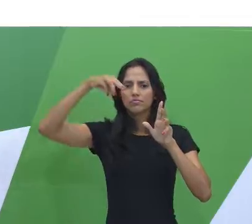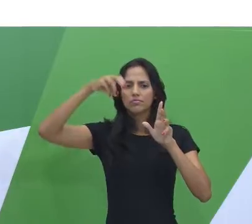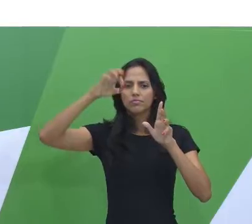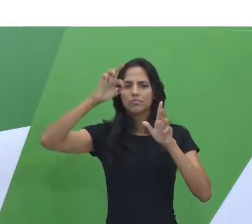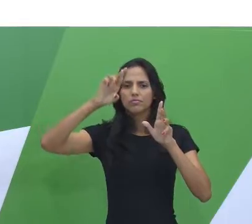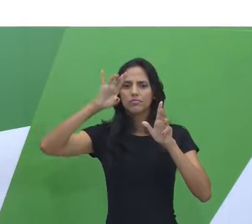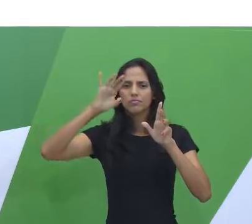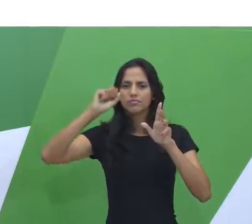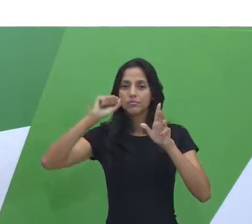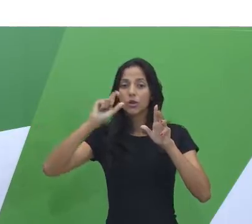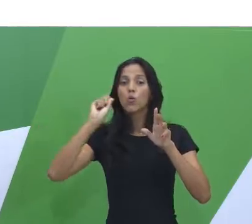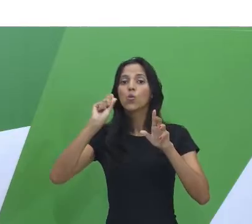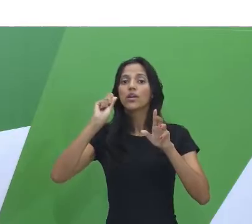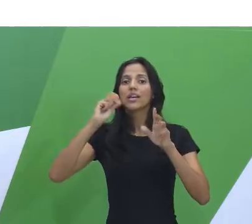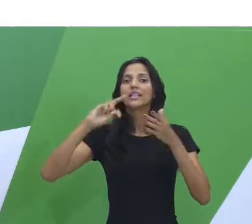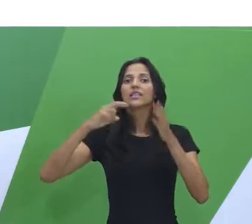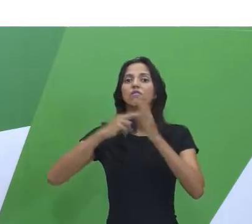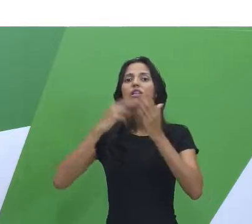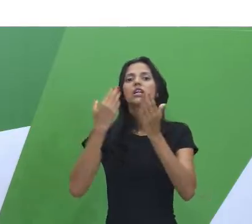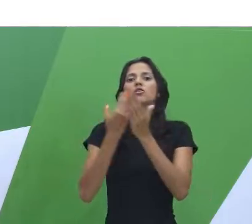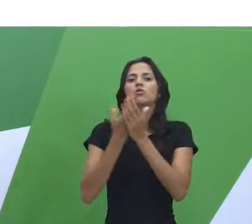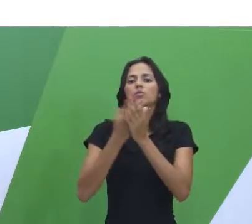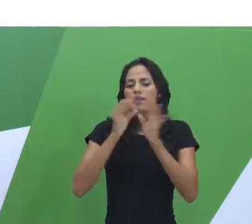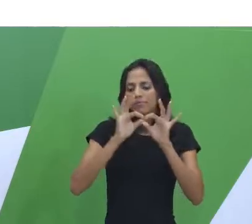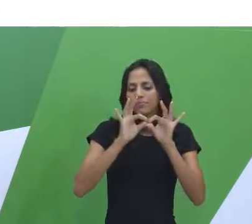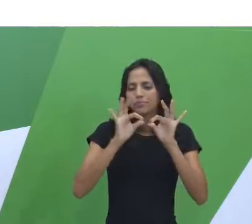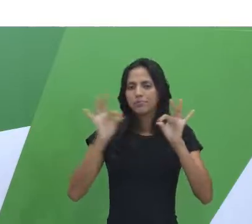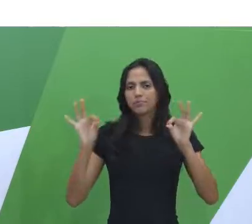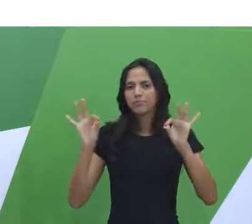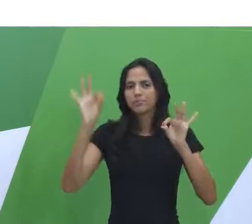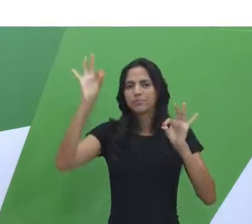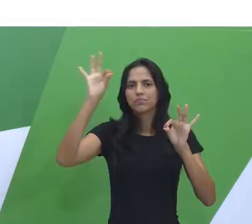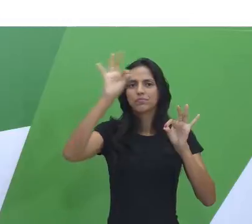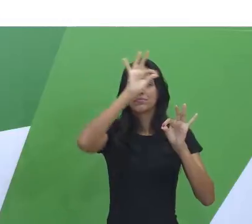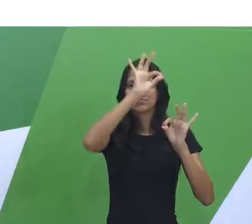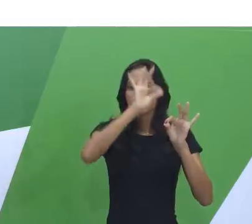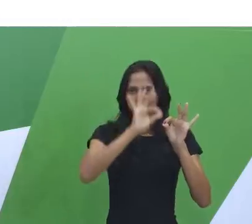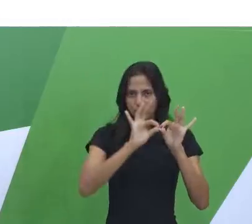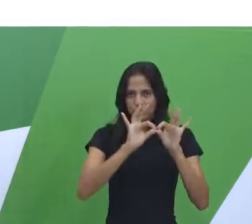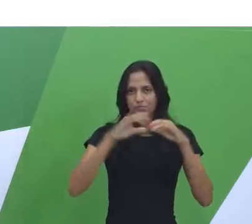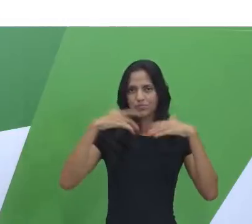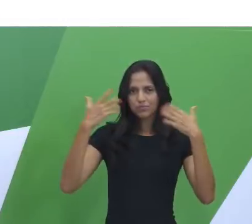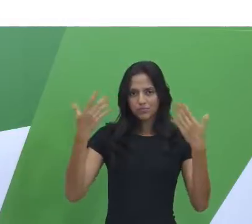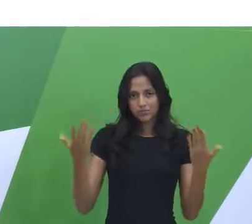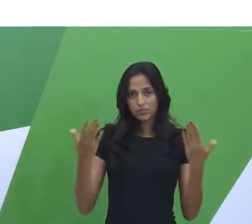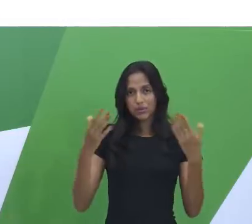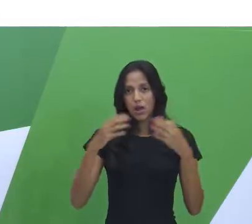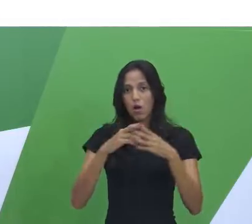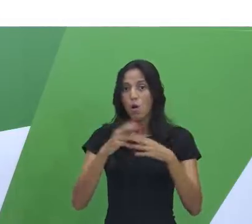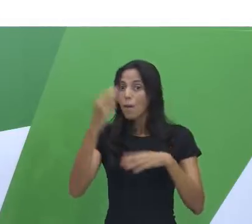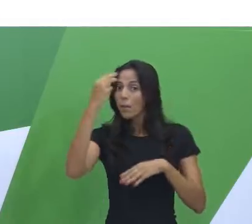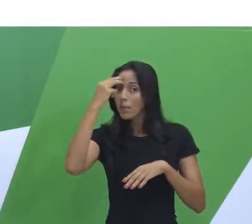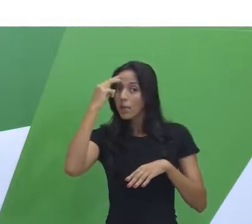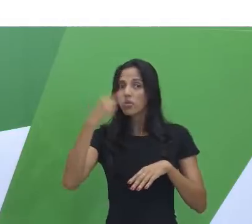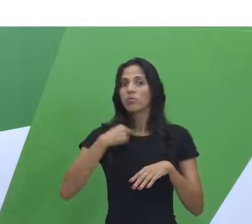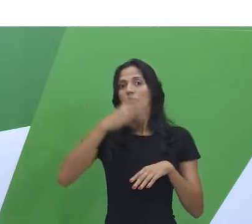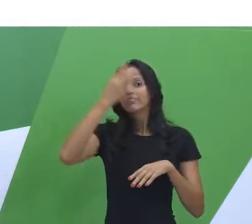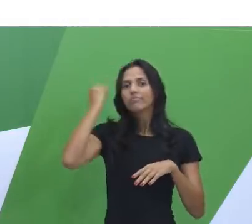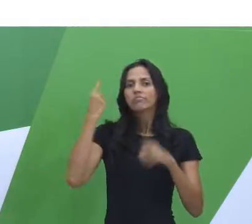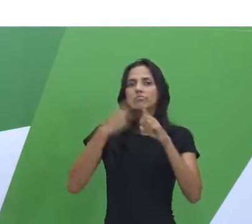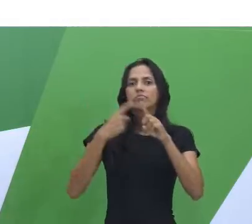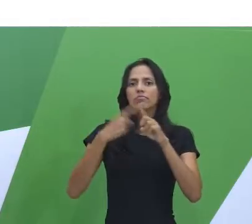medir. Portanto, trigonometria significa o estudo das medidas